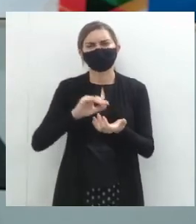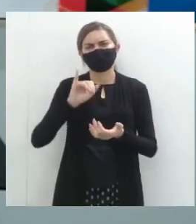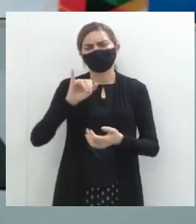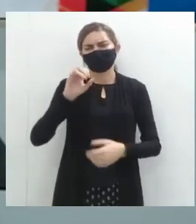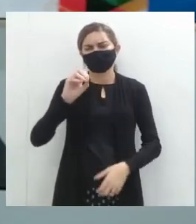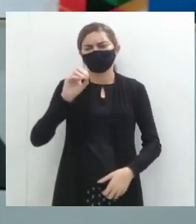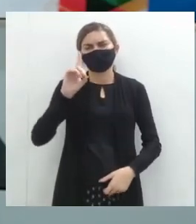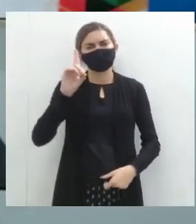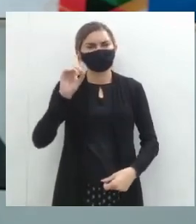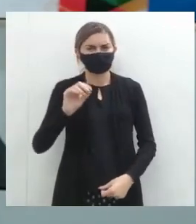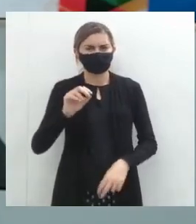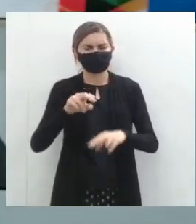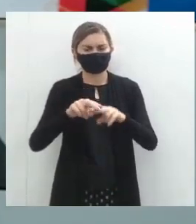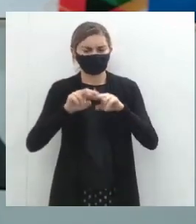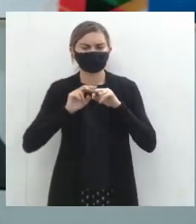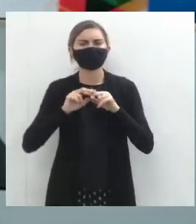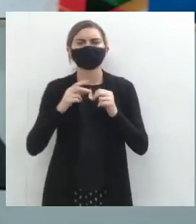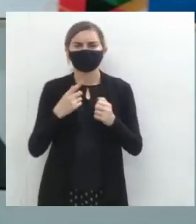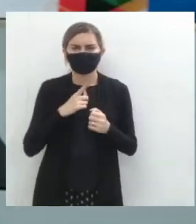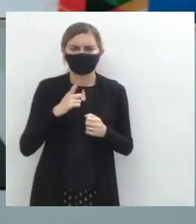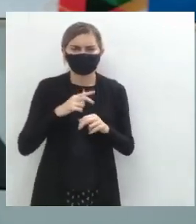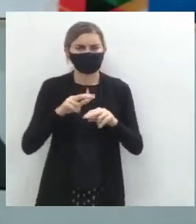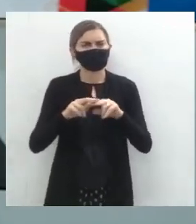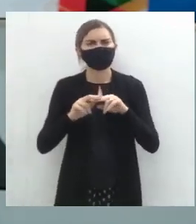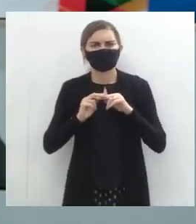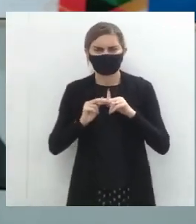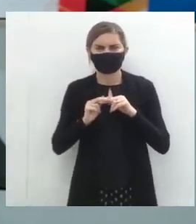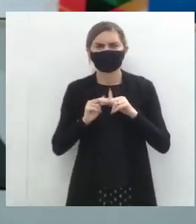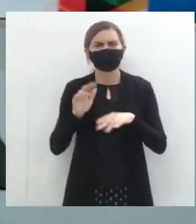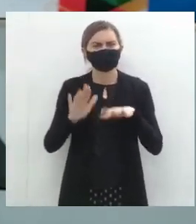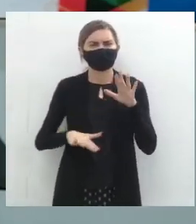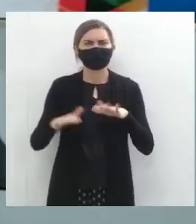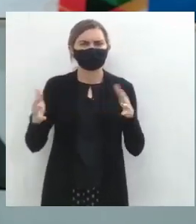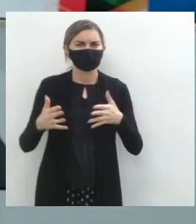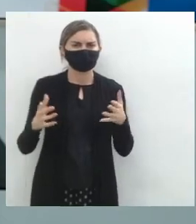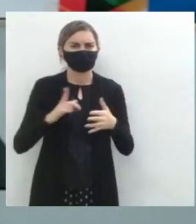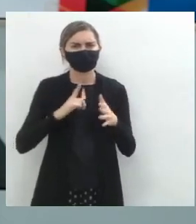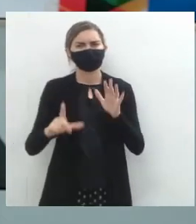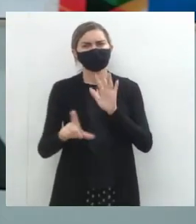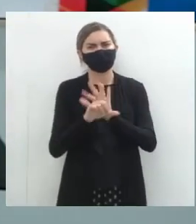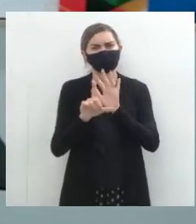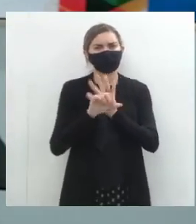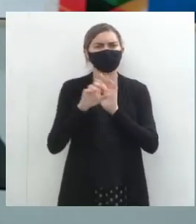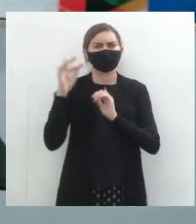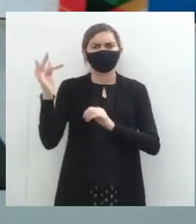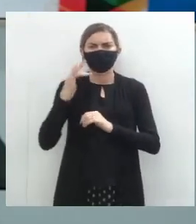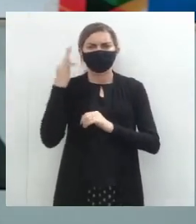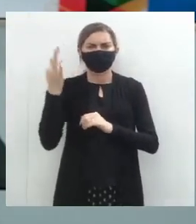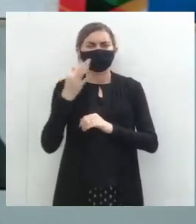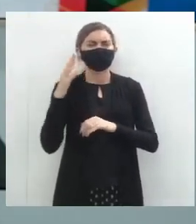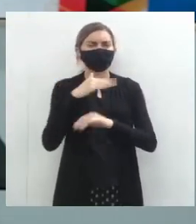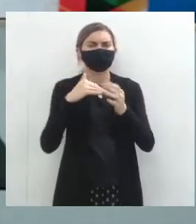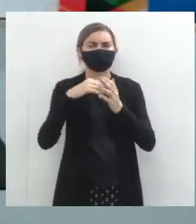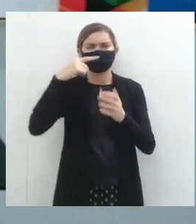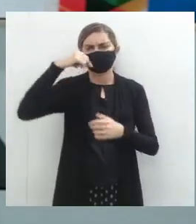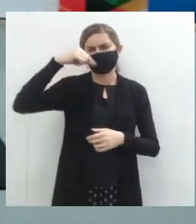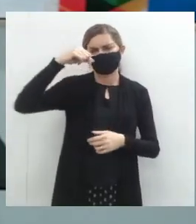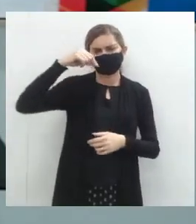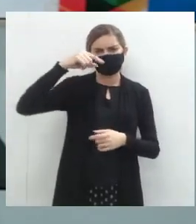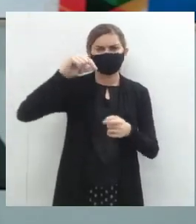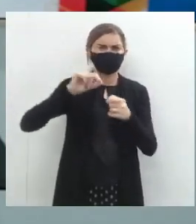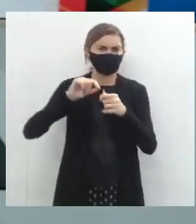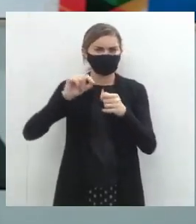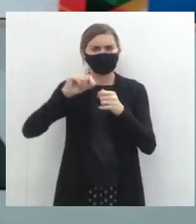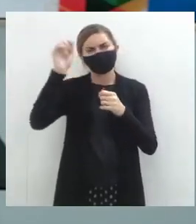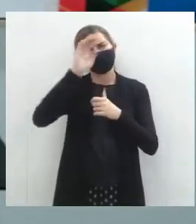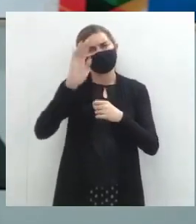iodo. É por isso, deixa eu te contar um segredo, é por isso que agora a gente tem uma lei federal que todo sal de cozinha que é produzido